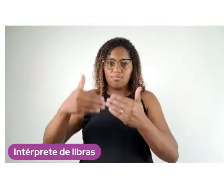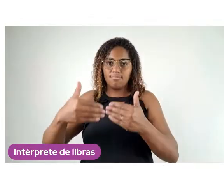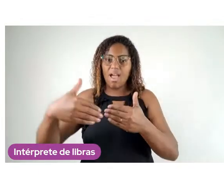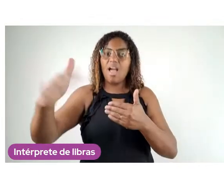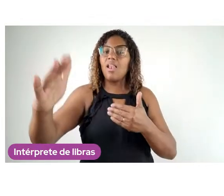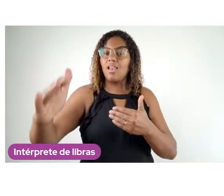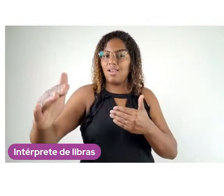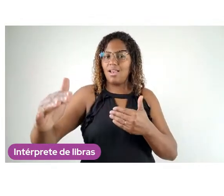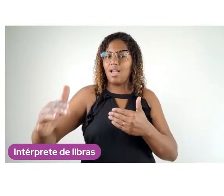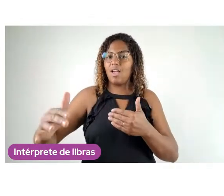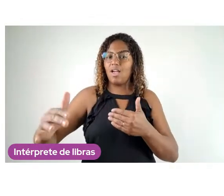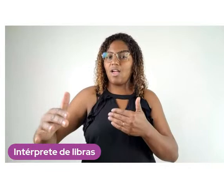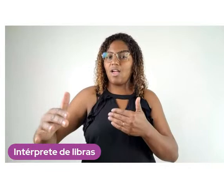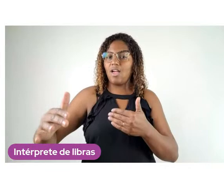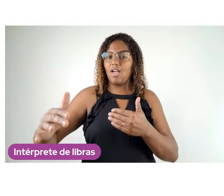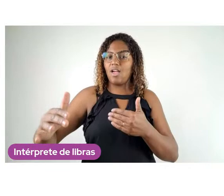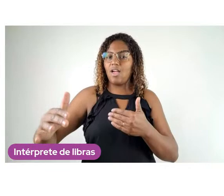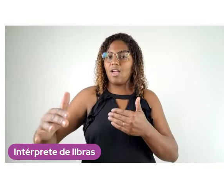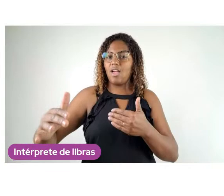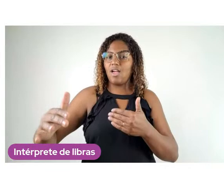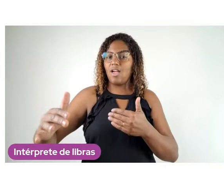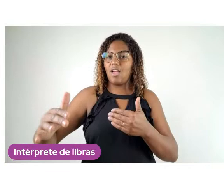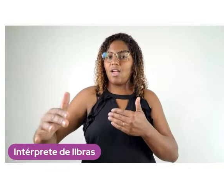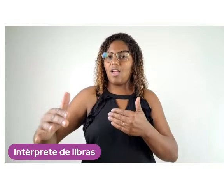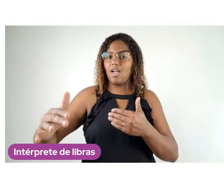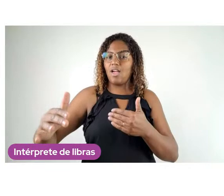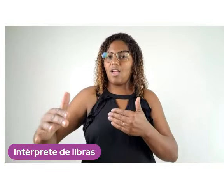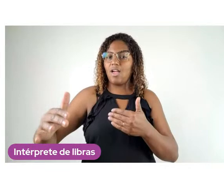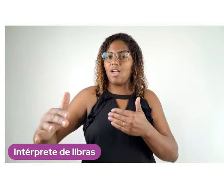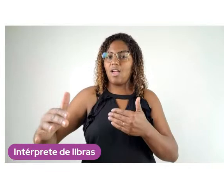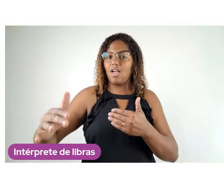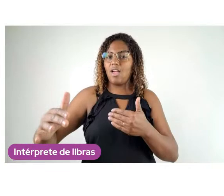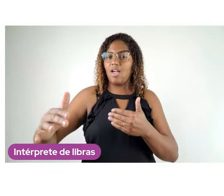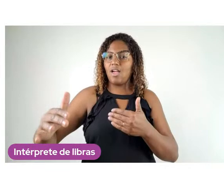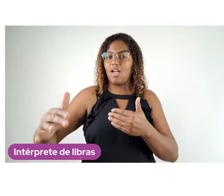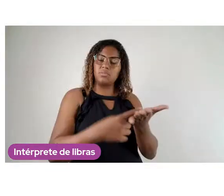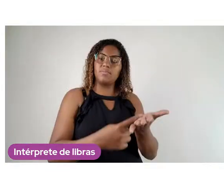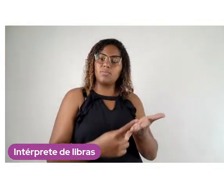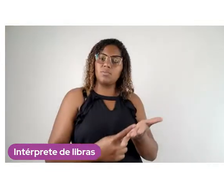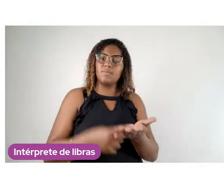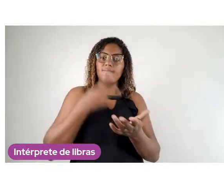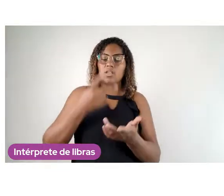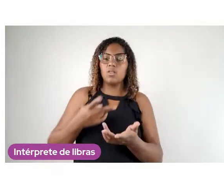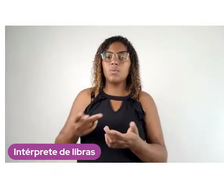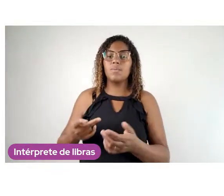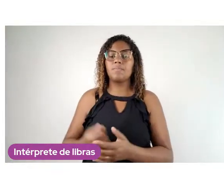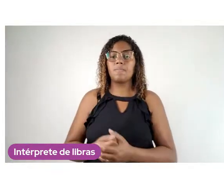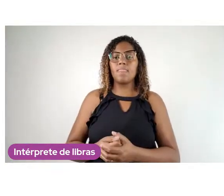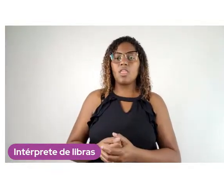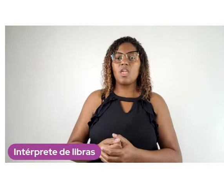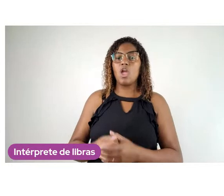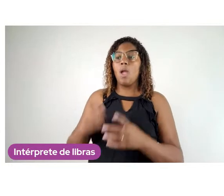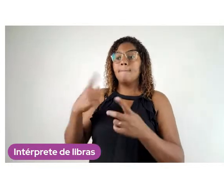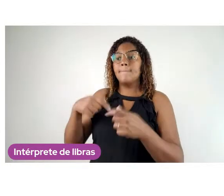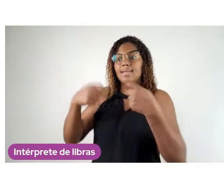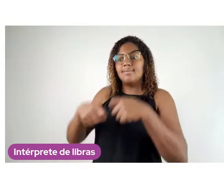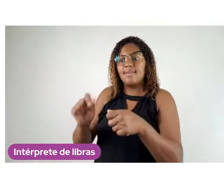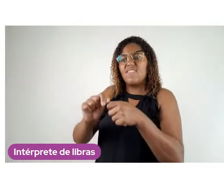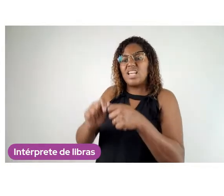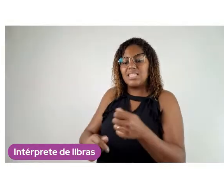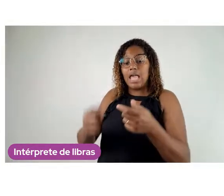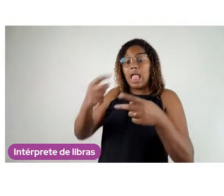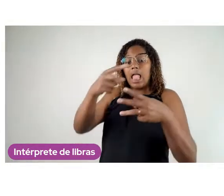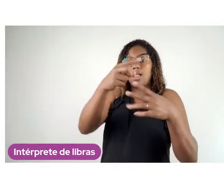relatório de Paris fizeram um pedido especial para o IPCC: por favor, façam 3 relatórios de avaliação